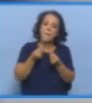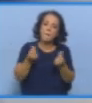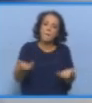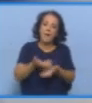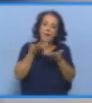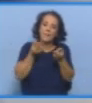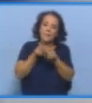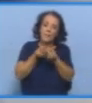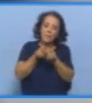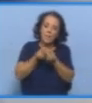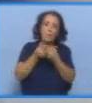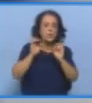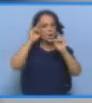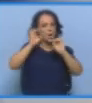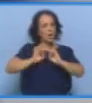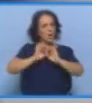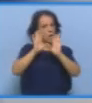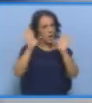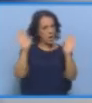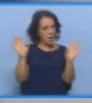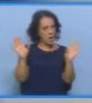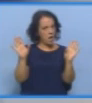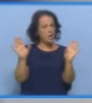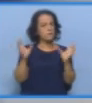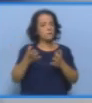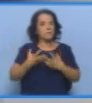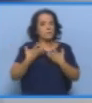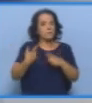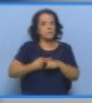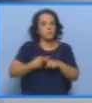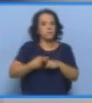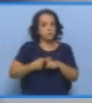muito lúcida, muito acutilante, muito fulgurante, muito